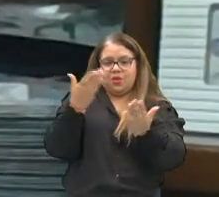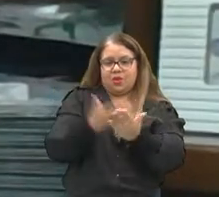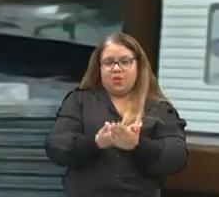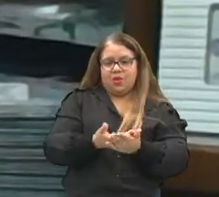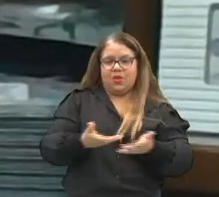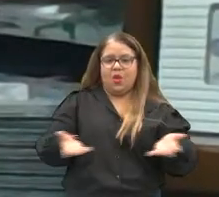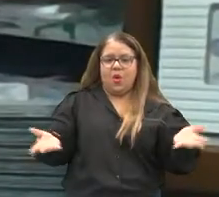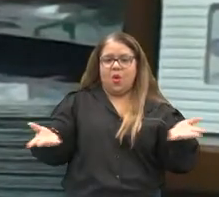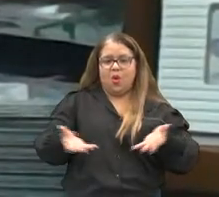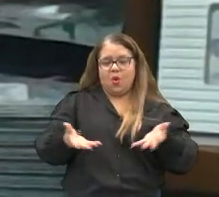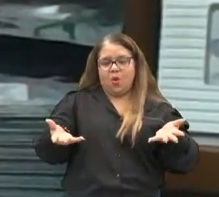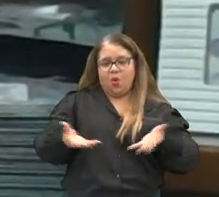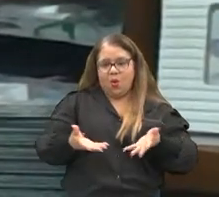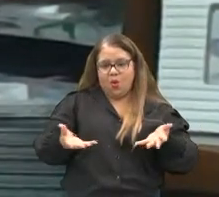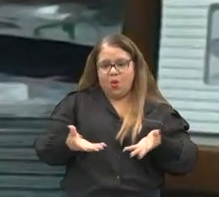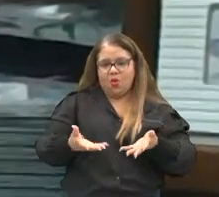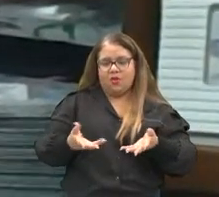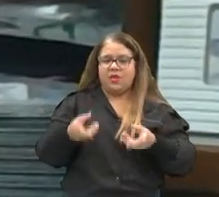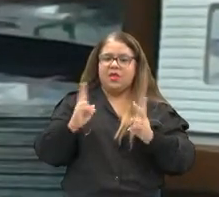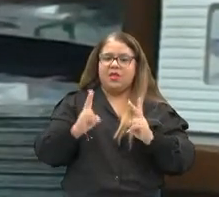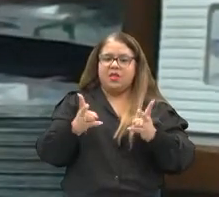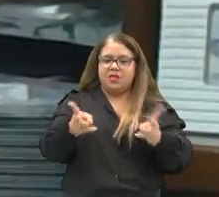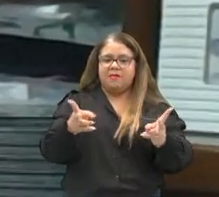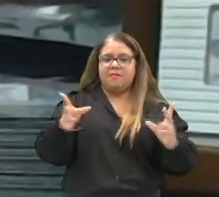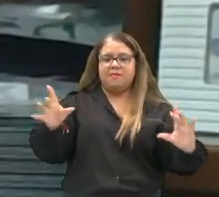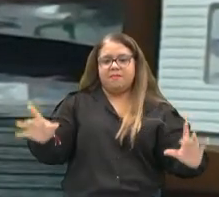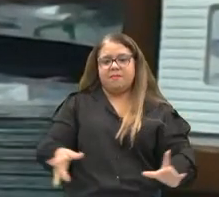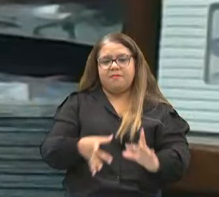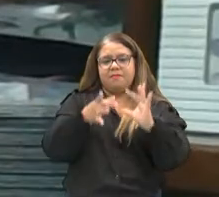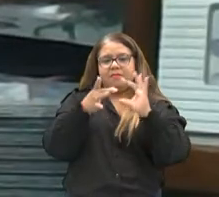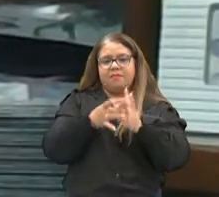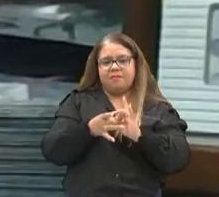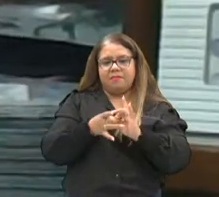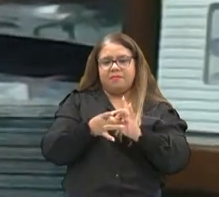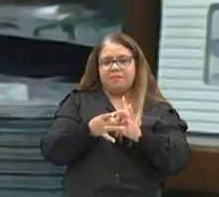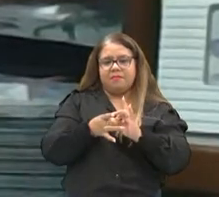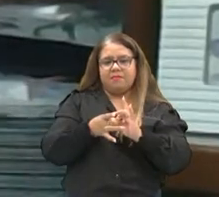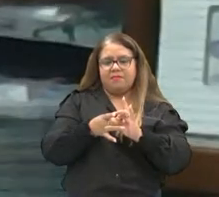que aparece sempre unida e